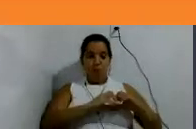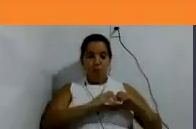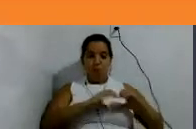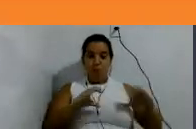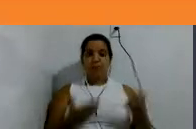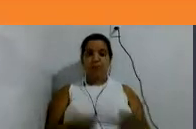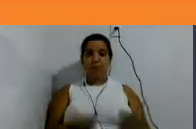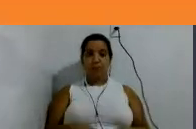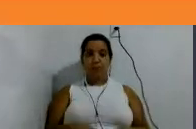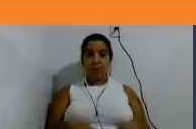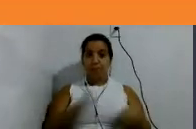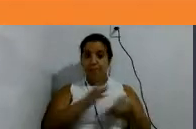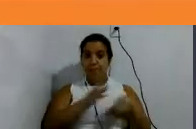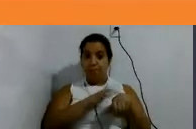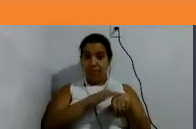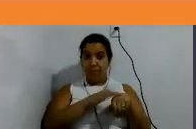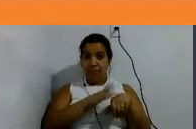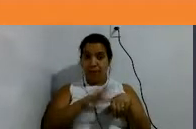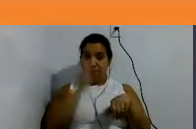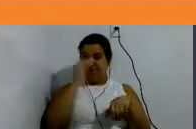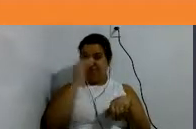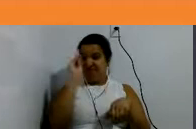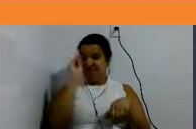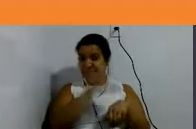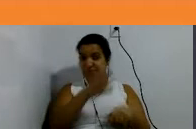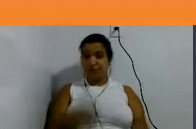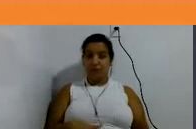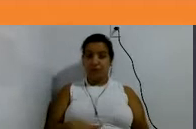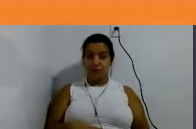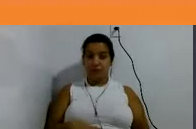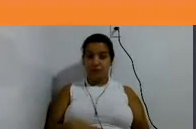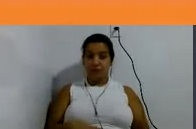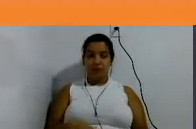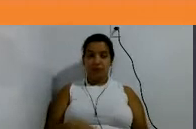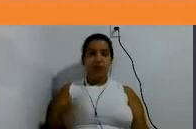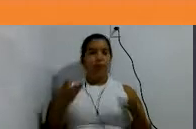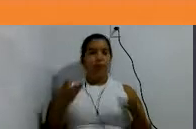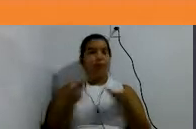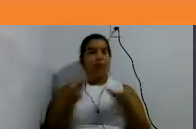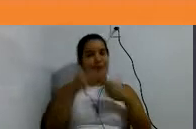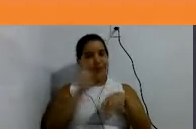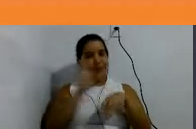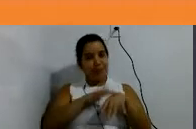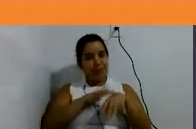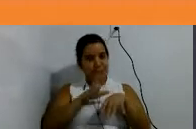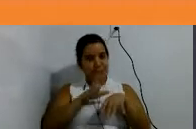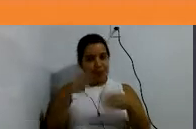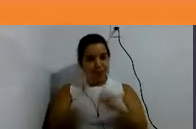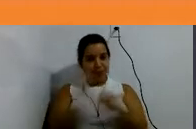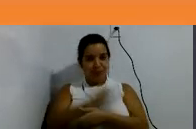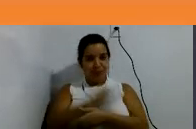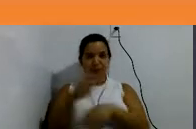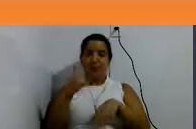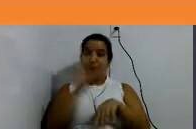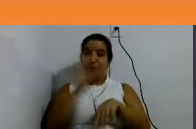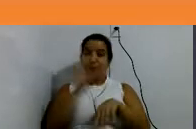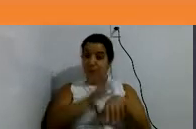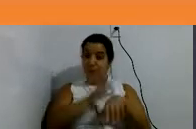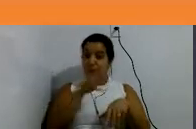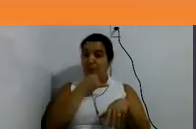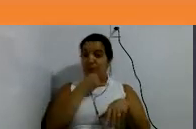é uma doença negligenciada, como várias doenças provocadas por parasitos. Ela